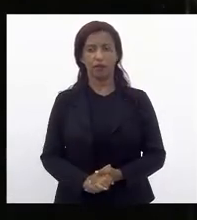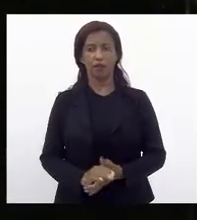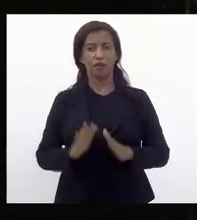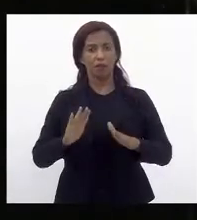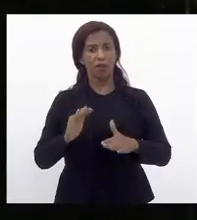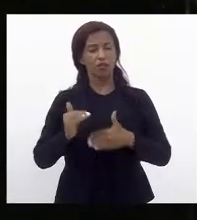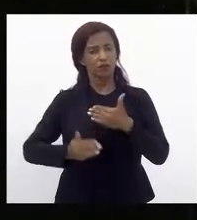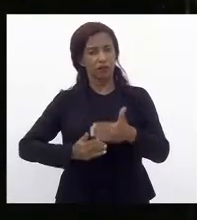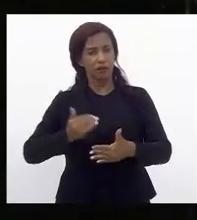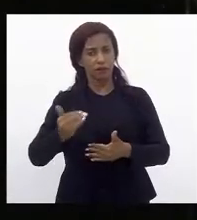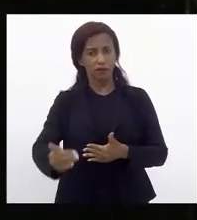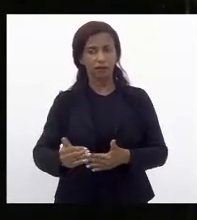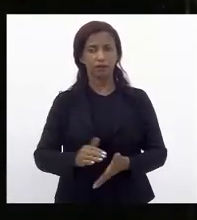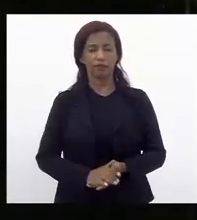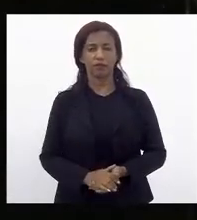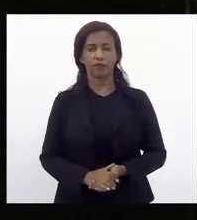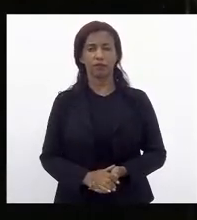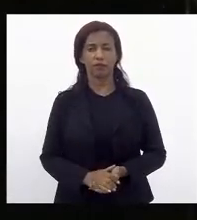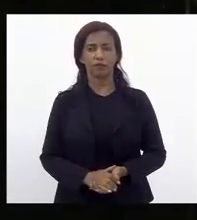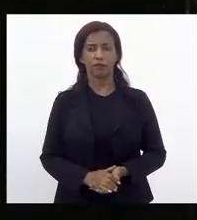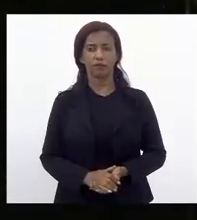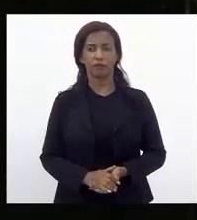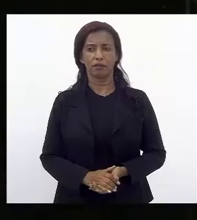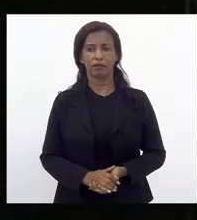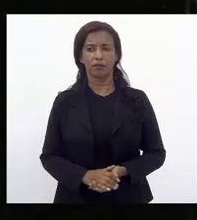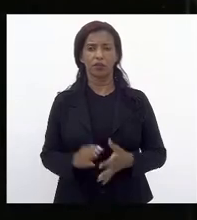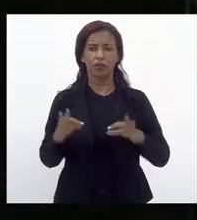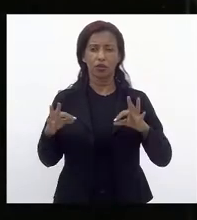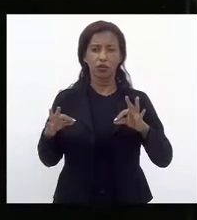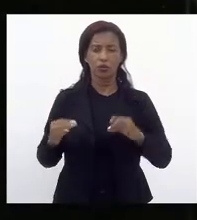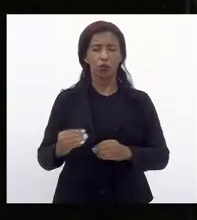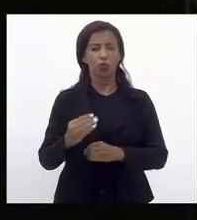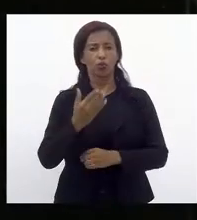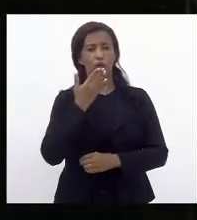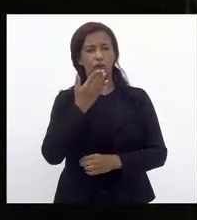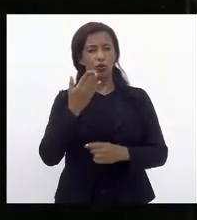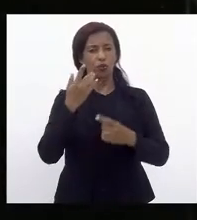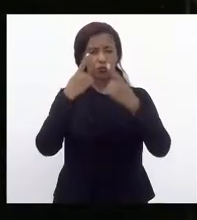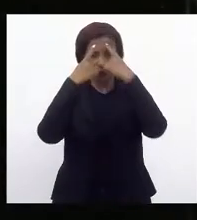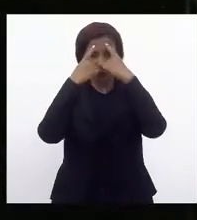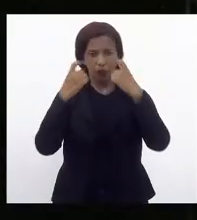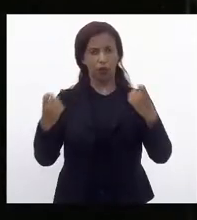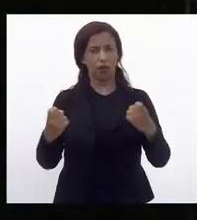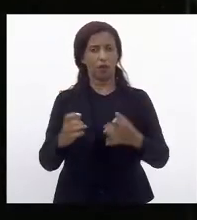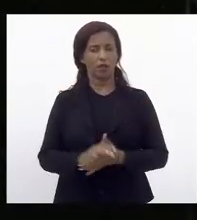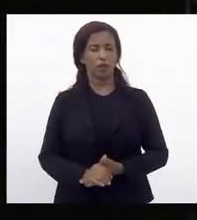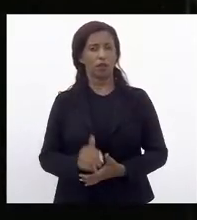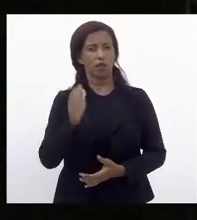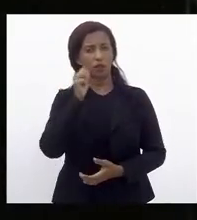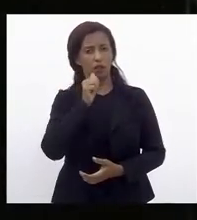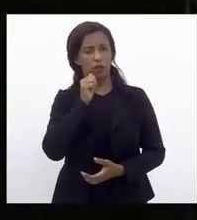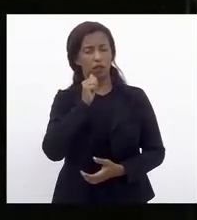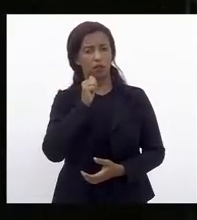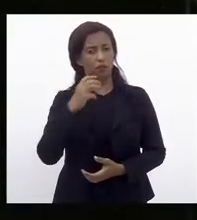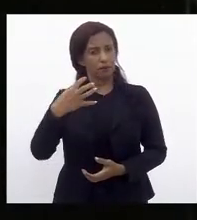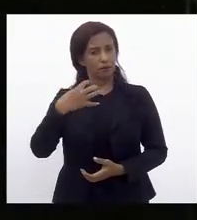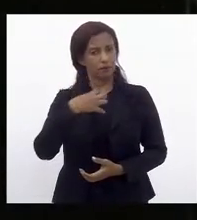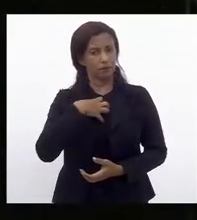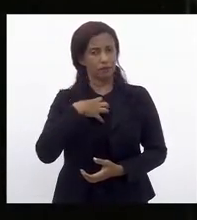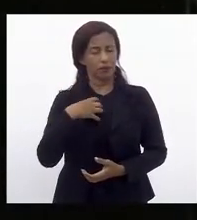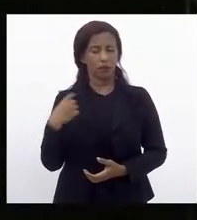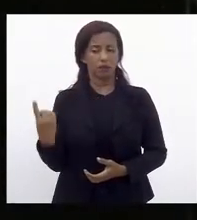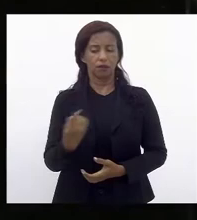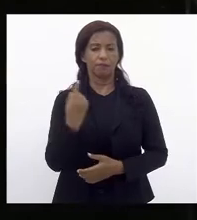vai avançar nas questões de todo tipo de violência que as mulheres passam no